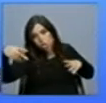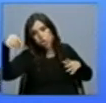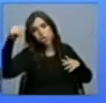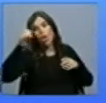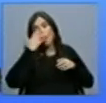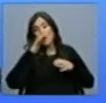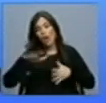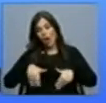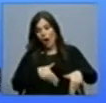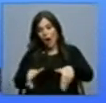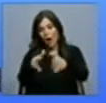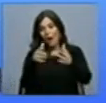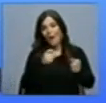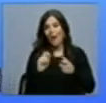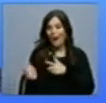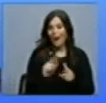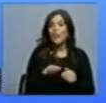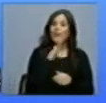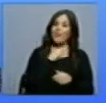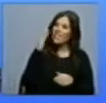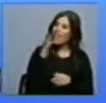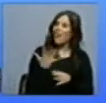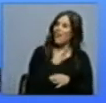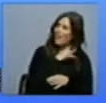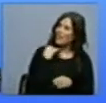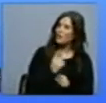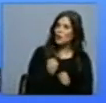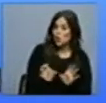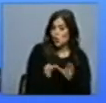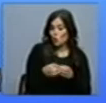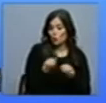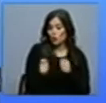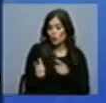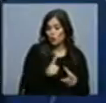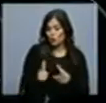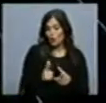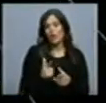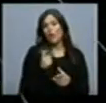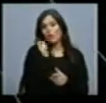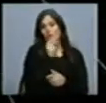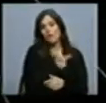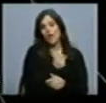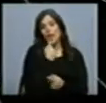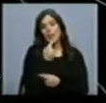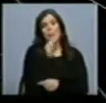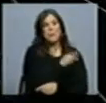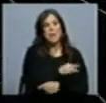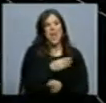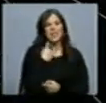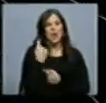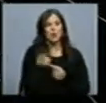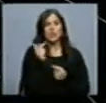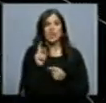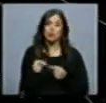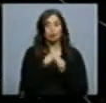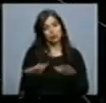de estrelas. A idade aqui é interessante. Os enxames de estrelas conseguem resistir apenas alguns centenas de milhares de anos. De acordo com os